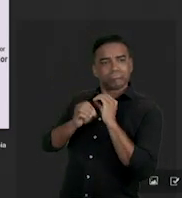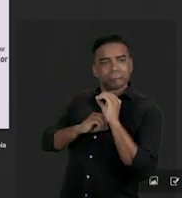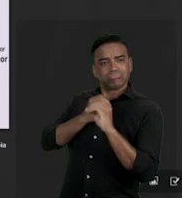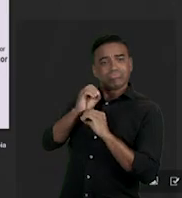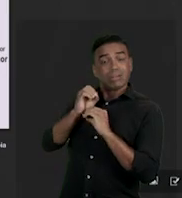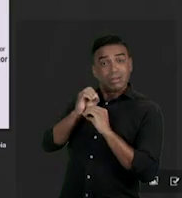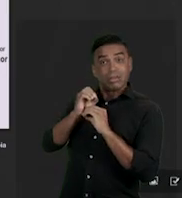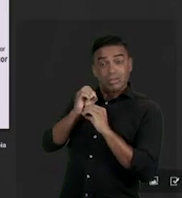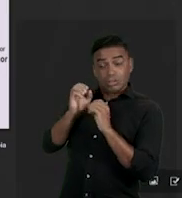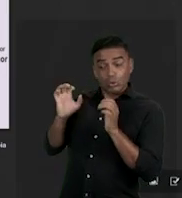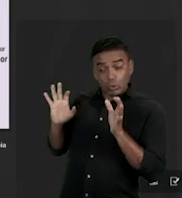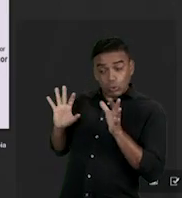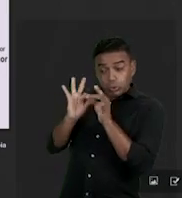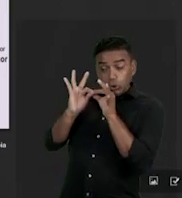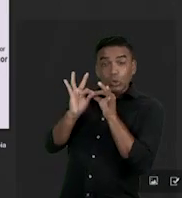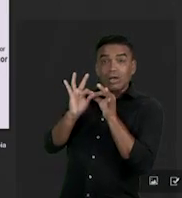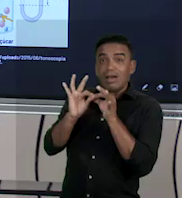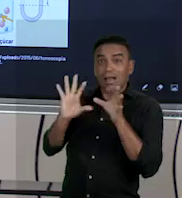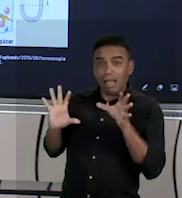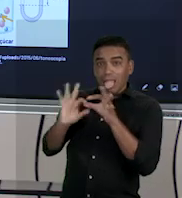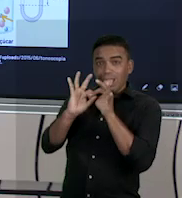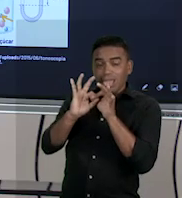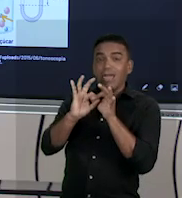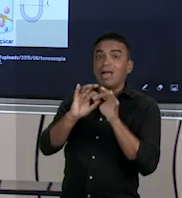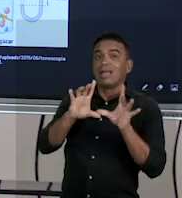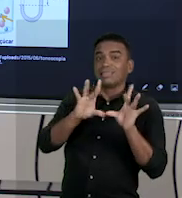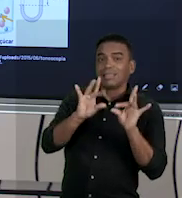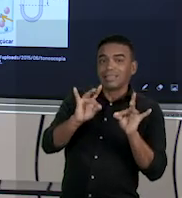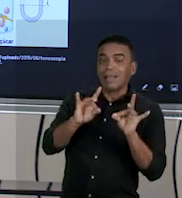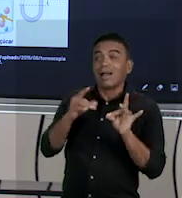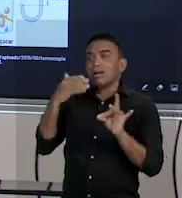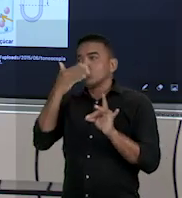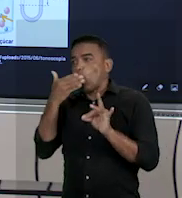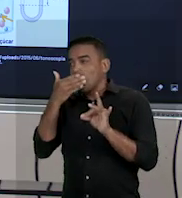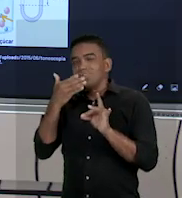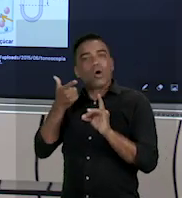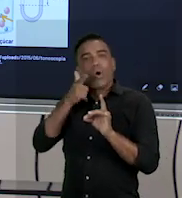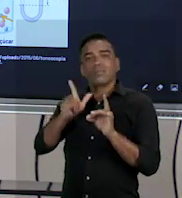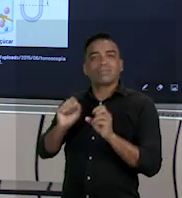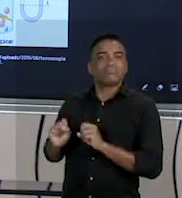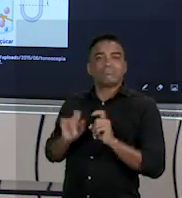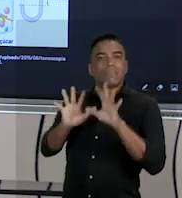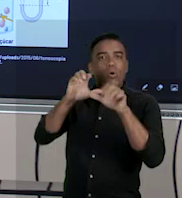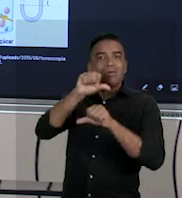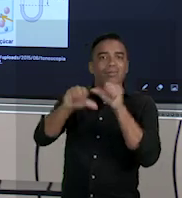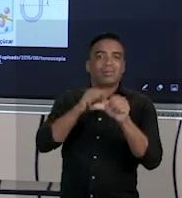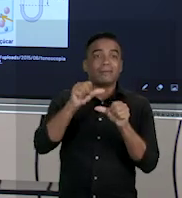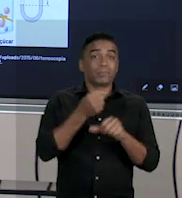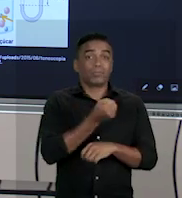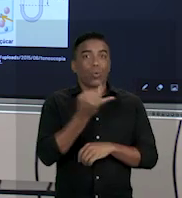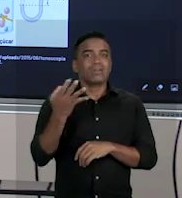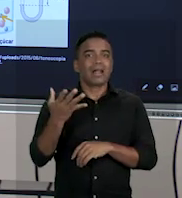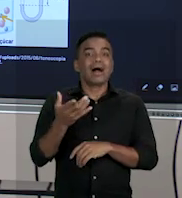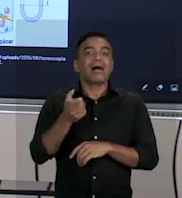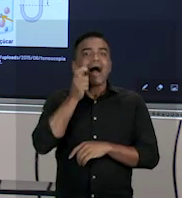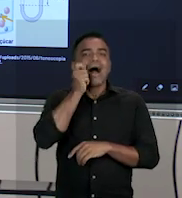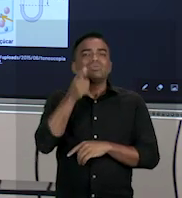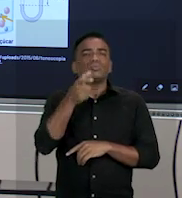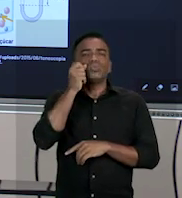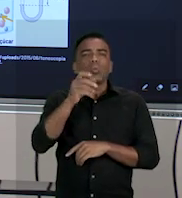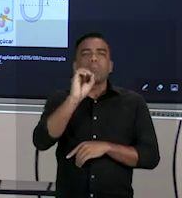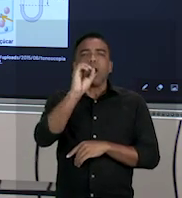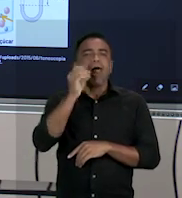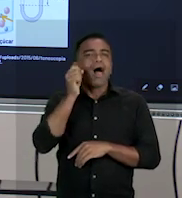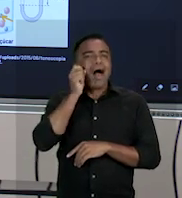interagindo com o soluto, ela não consegue passar para o estado de vapor. Logo, a quantidade de bolinhas azuis dentro da